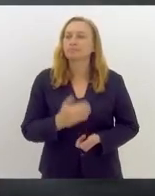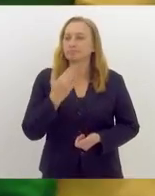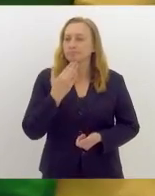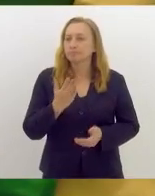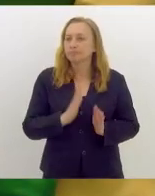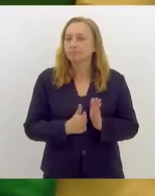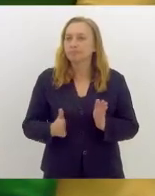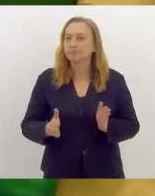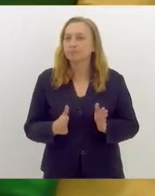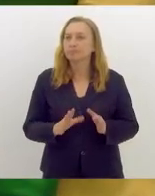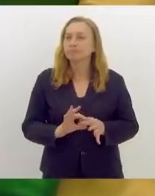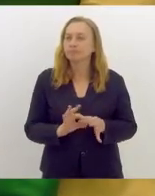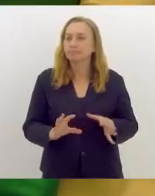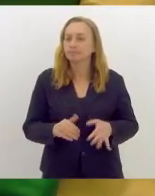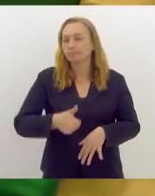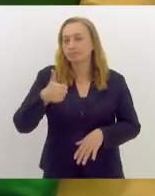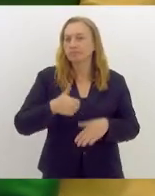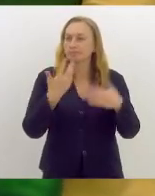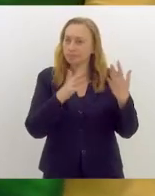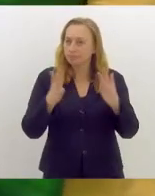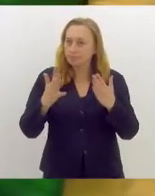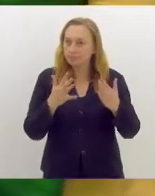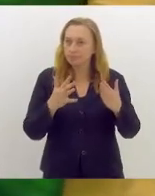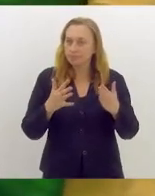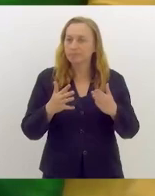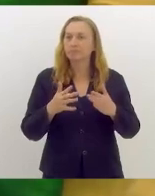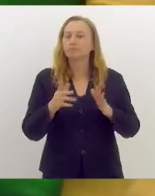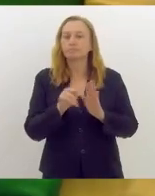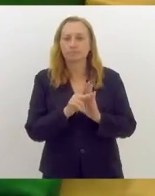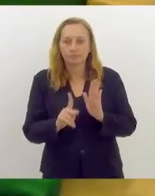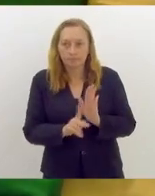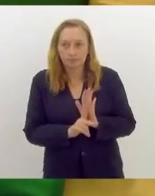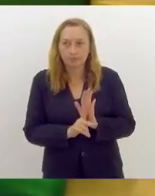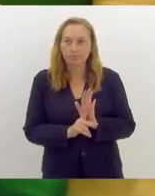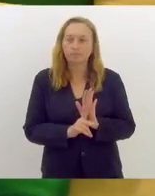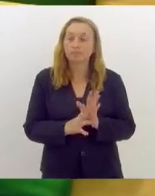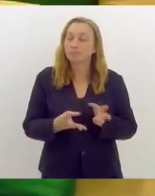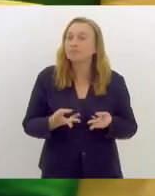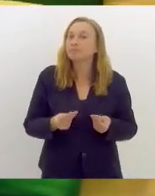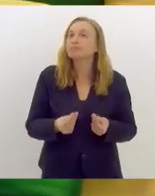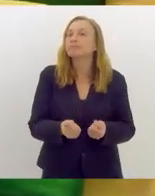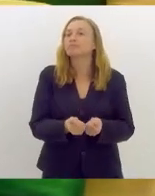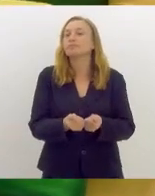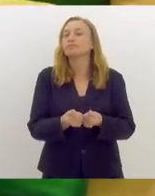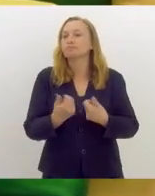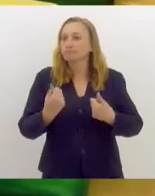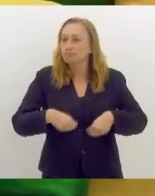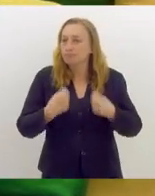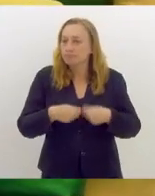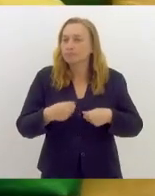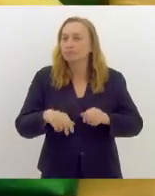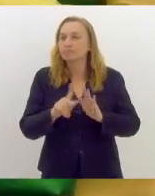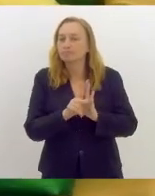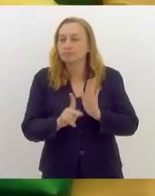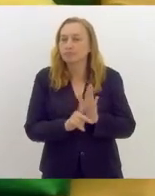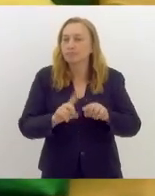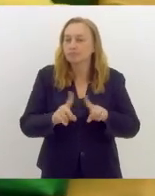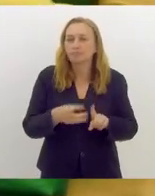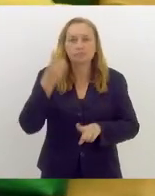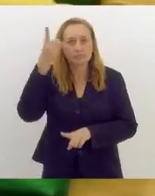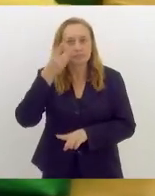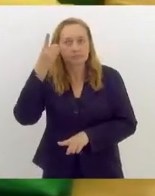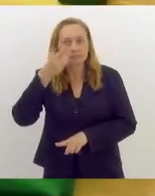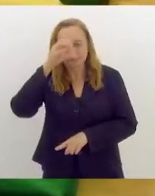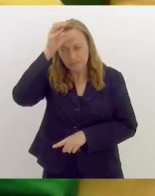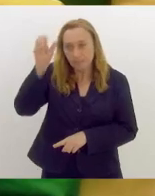vossa excelência me permitir primeiro cumprimentar vossa excelência pelo projeto pela sensibilidade pela necessidade do projeto mas deputada Tia